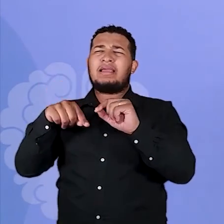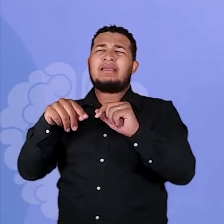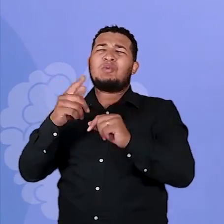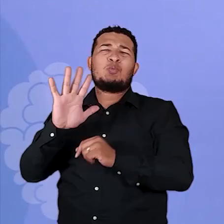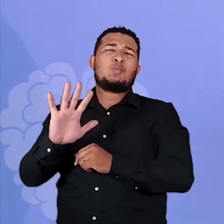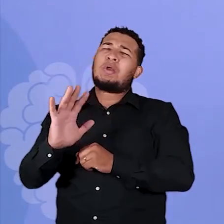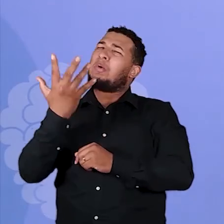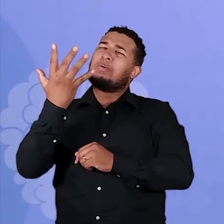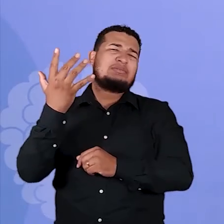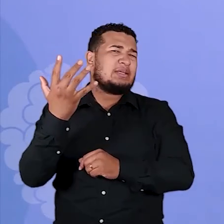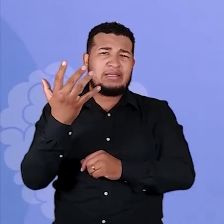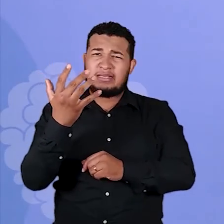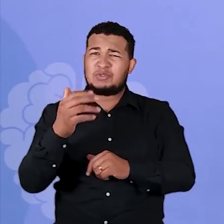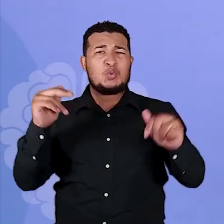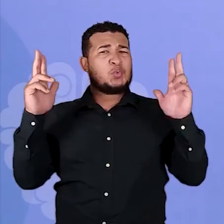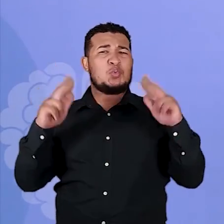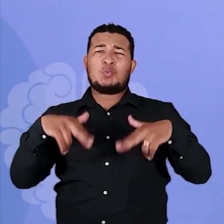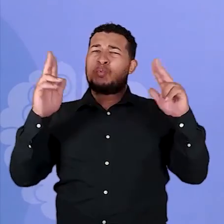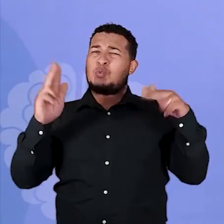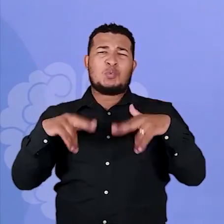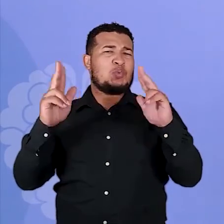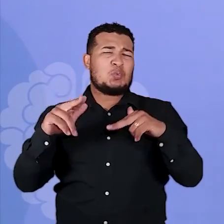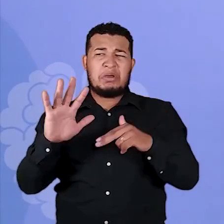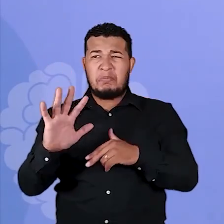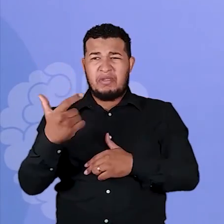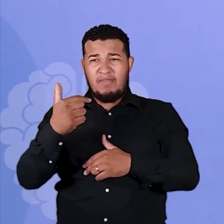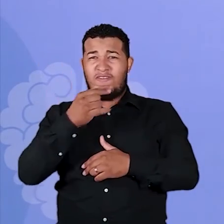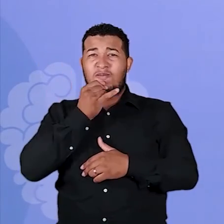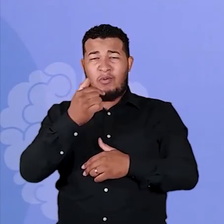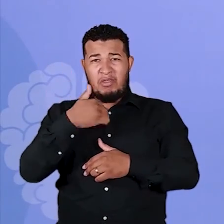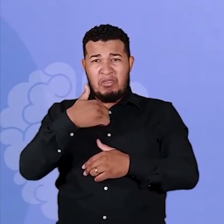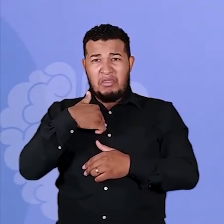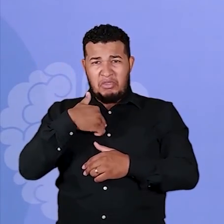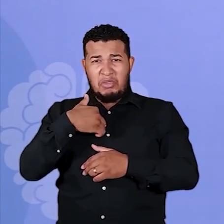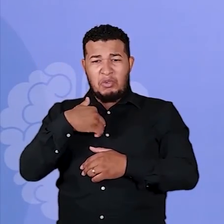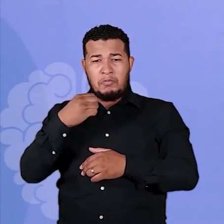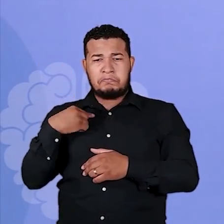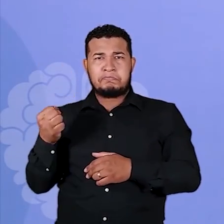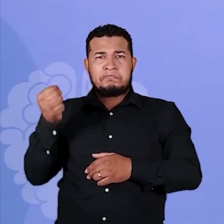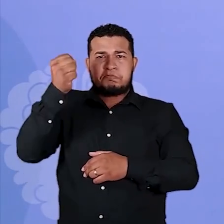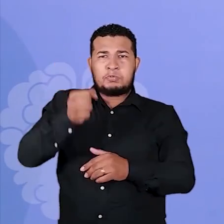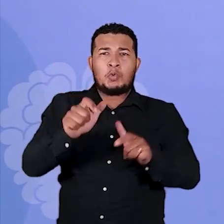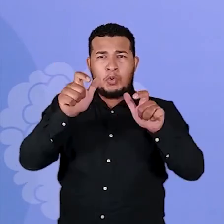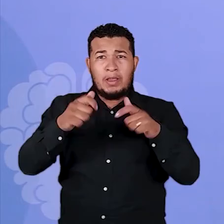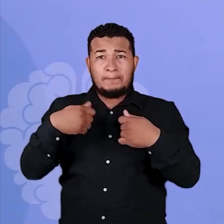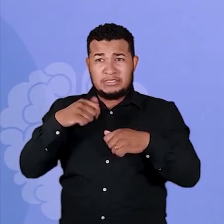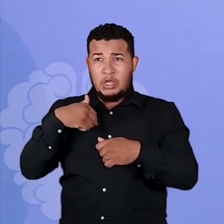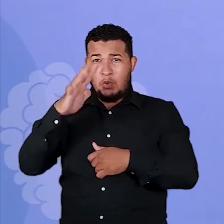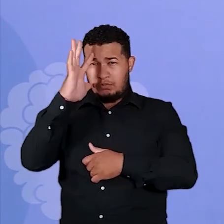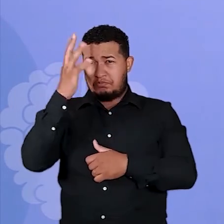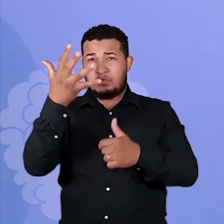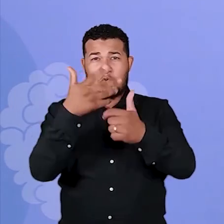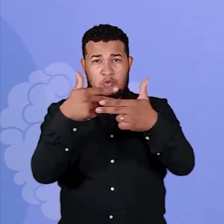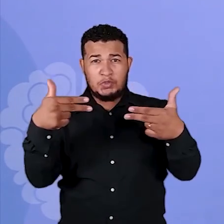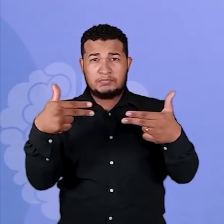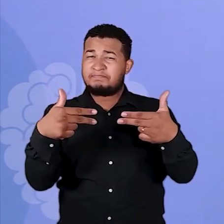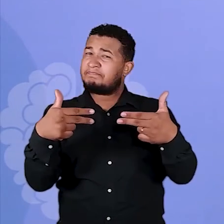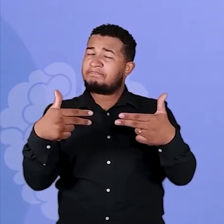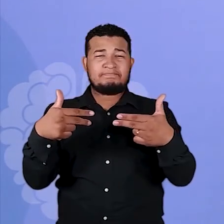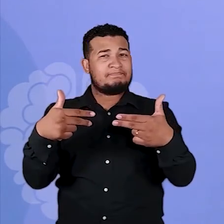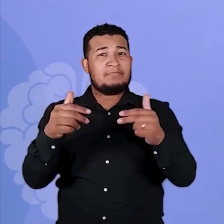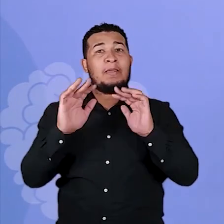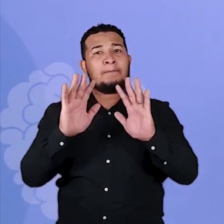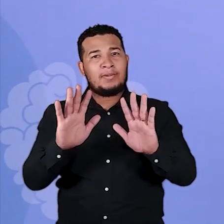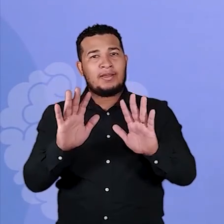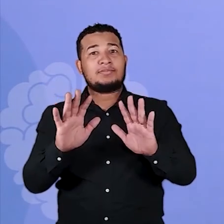coisa distante da gente, professor. Nunca que vai acontecer de eu me colocar numa situação onde eu preciso tomar esse tipo de